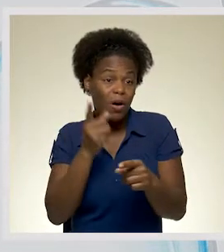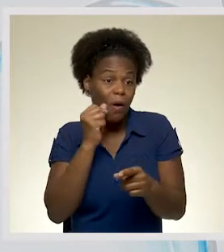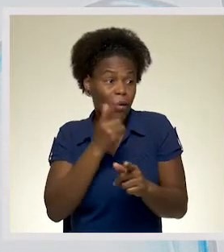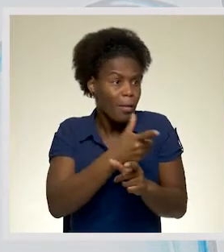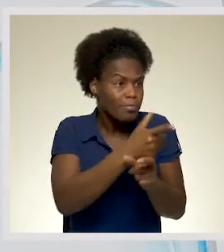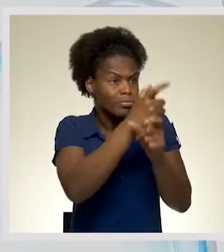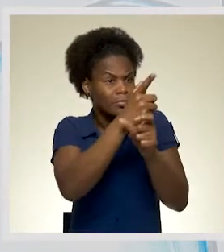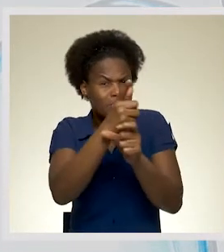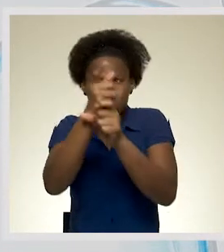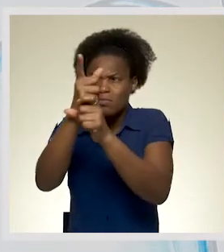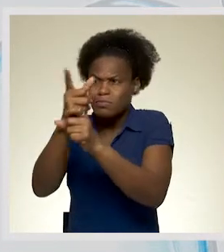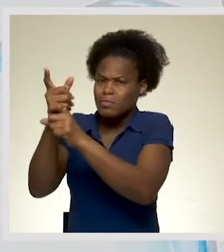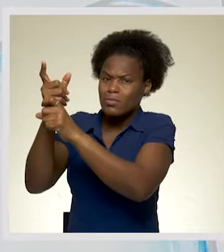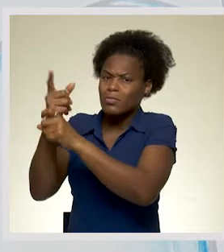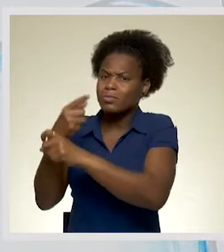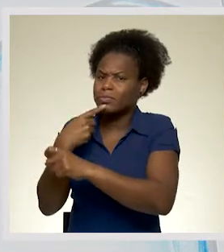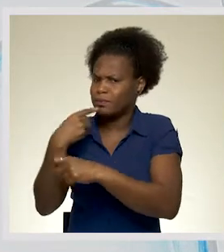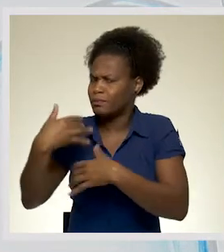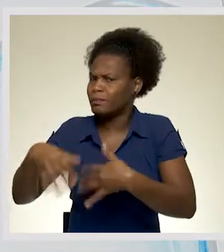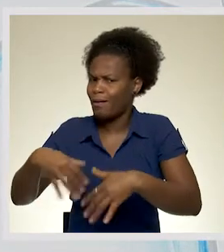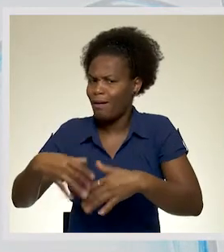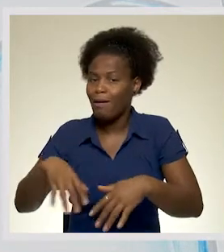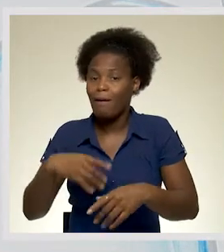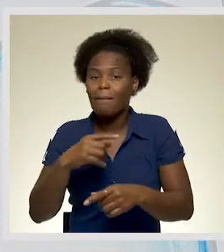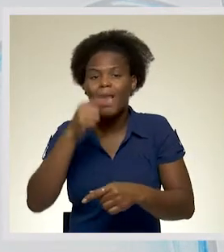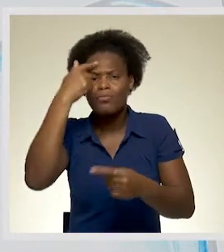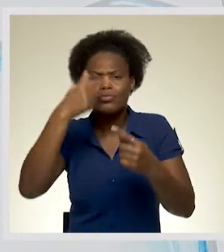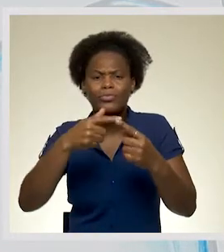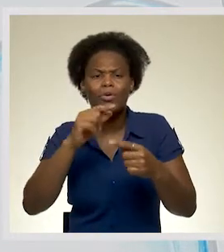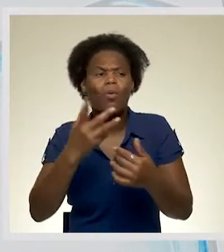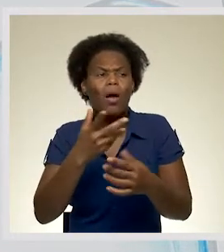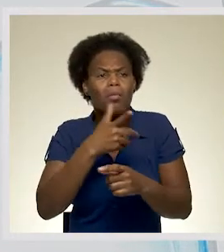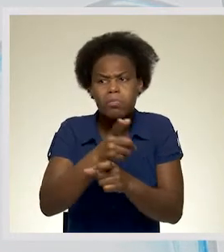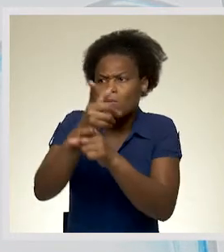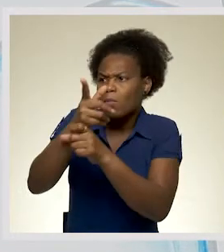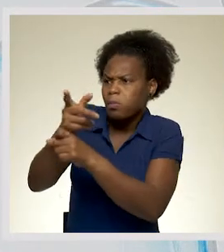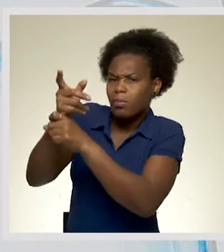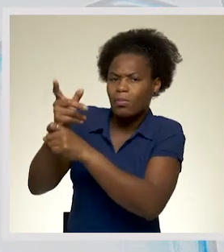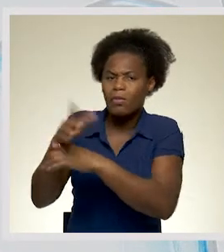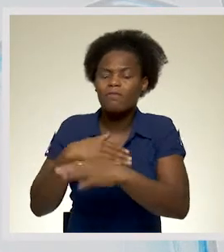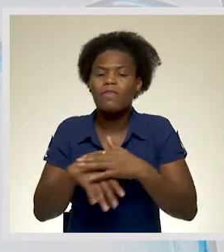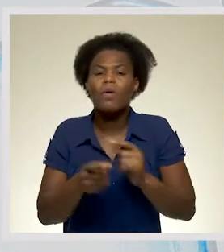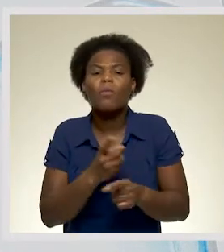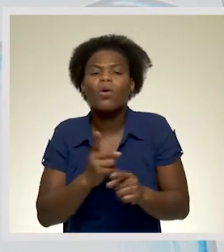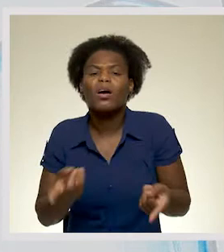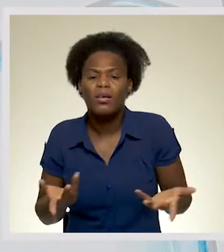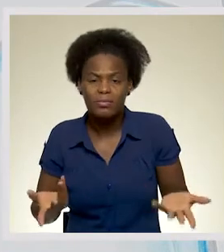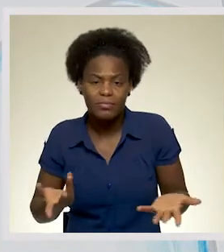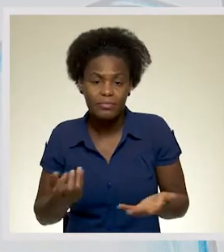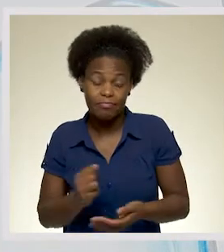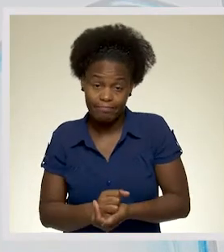mortífera. Essa caça mortífera, para que objetivo os caçadores o fazem?